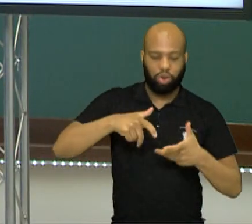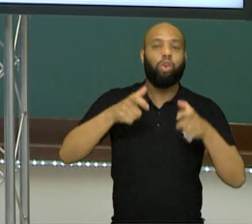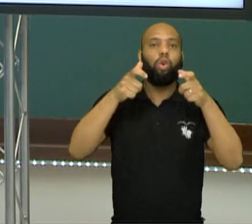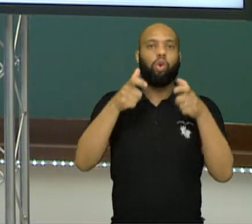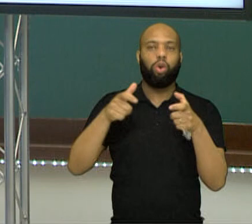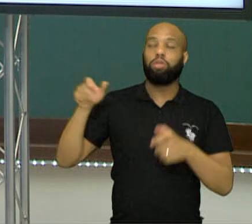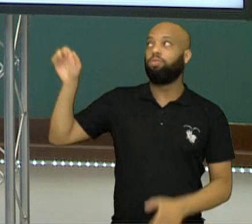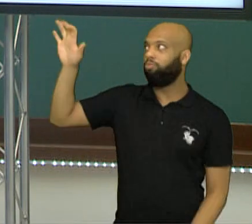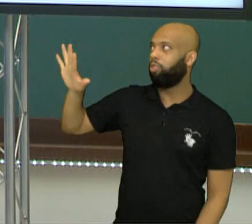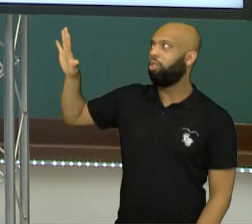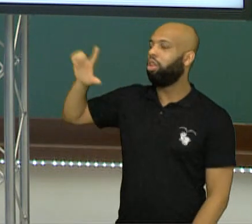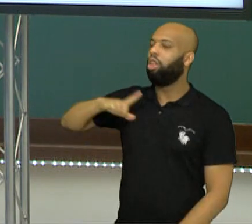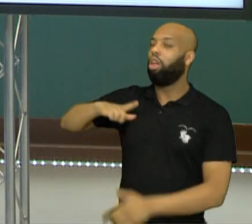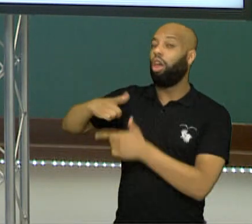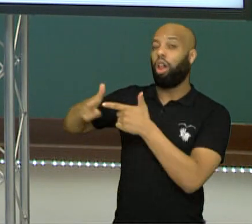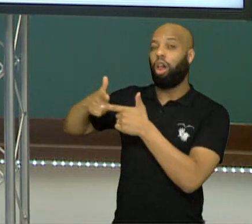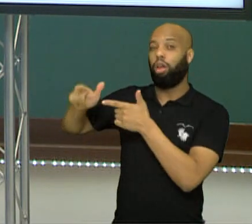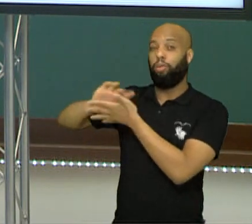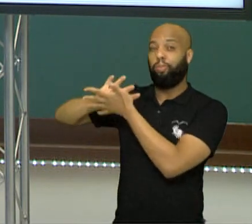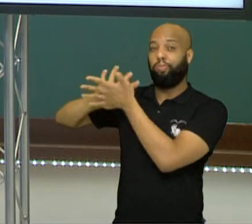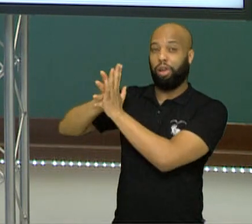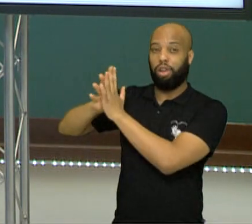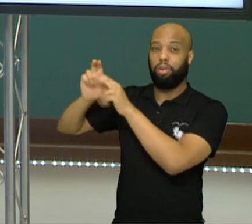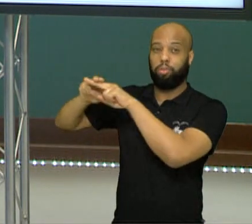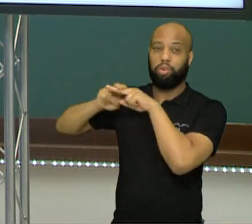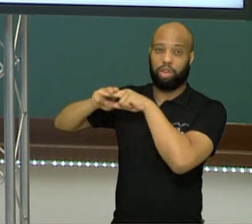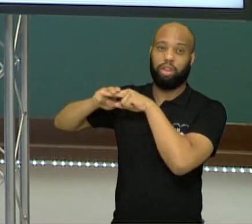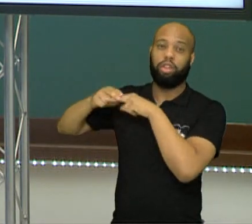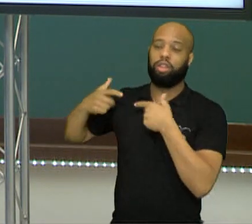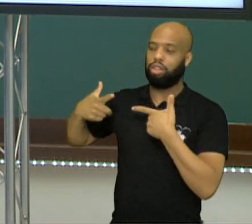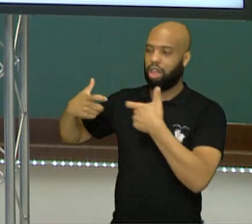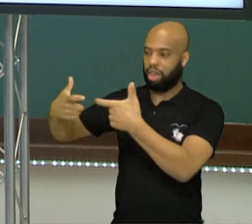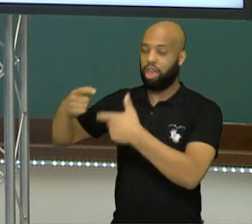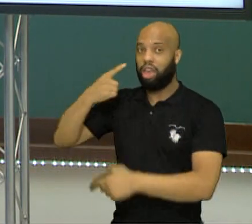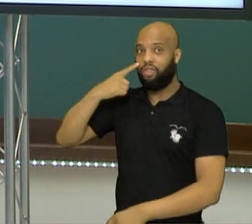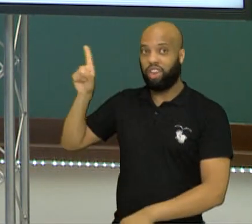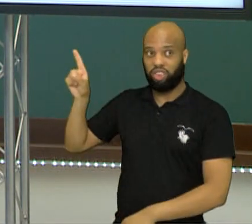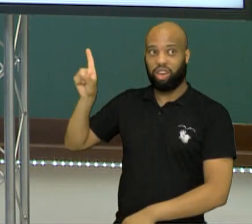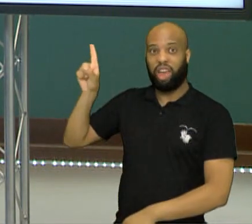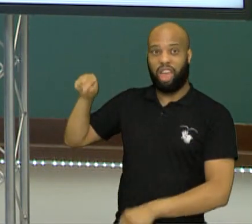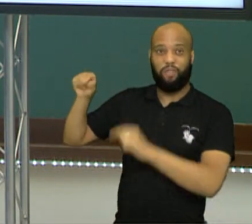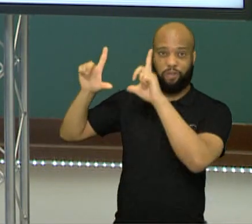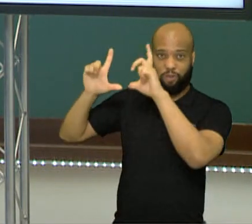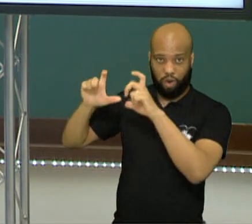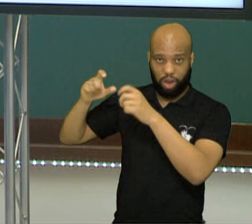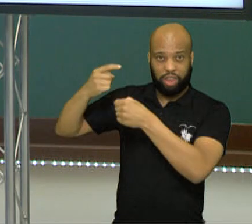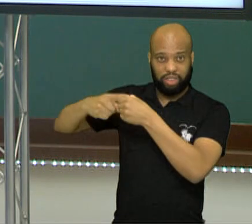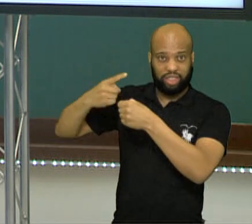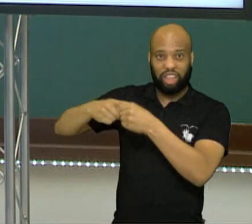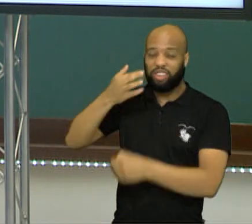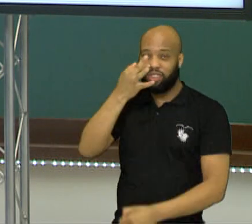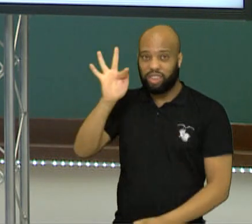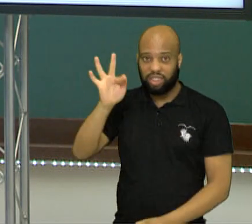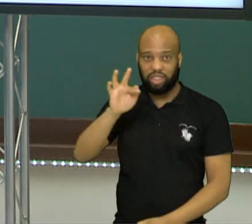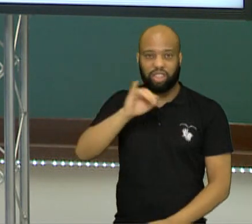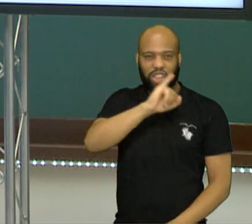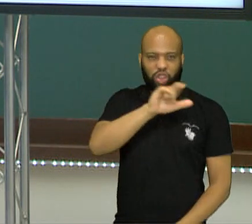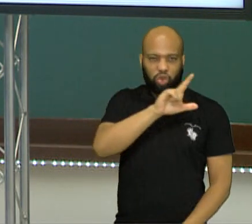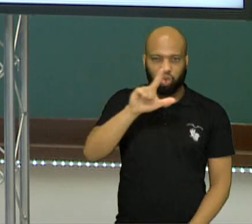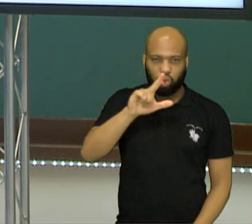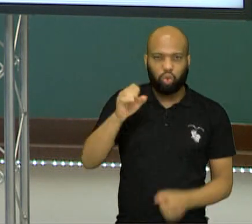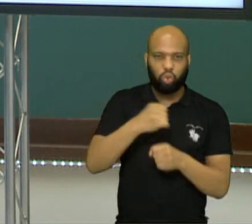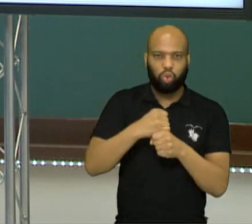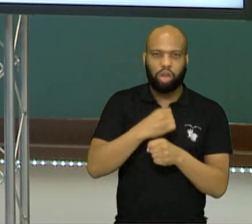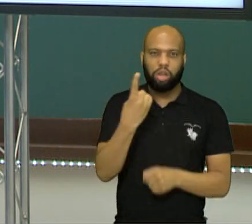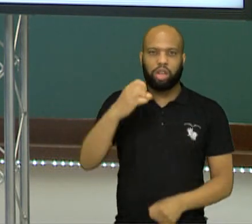Europa destruída pela guerra, como nessa imagem de uma cidade francesa em julho de 1918. Um cenário